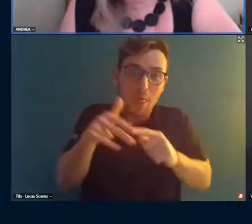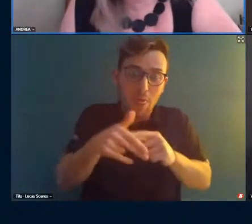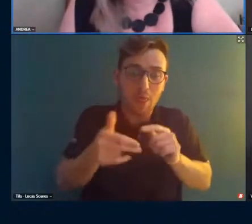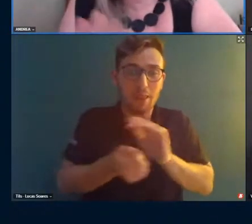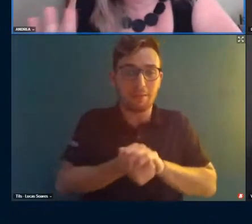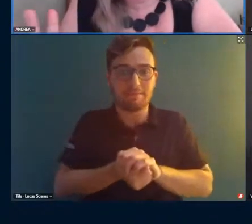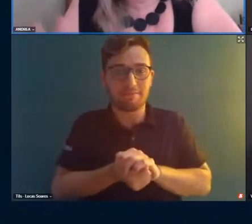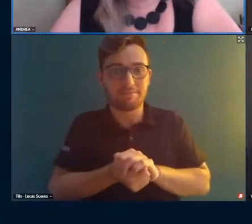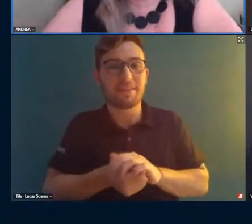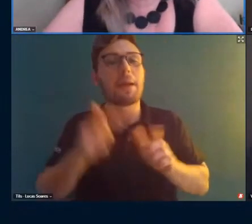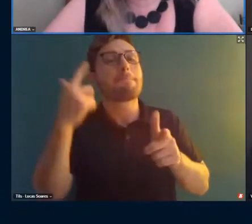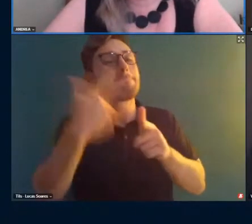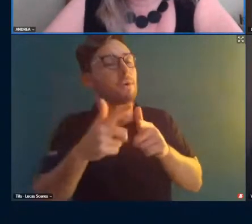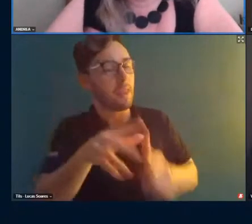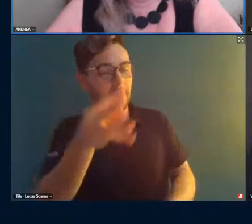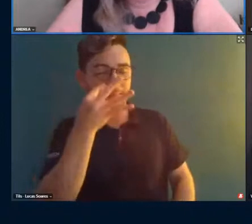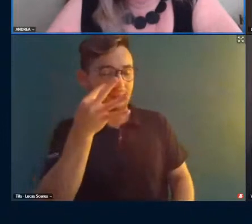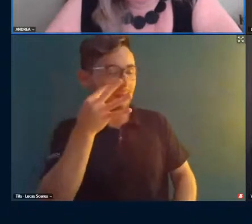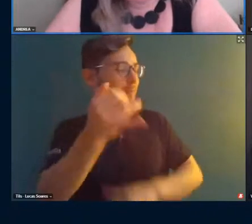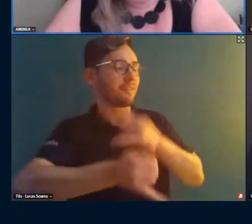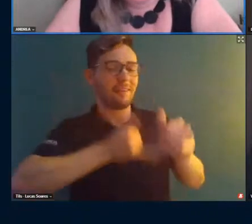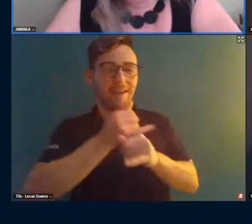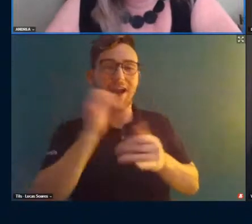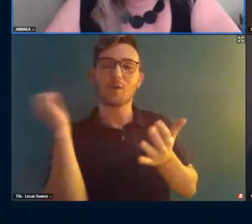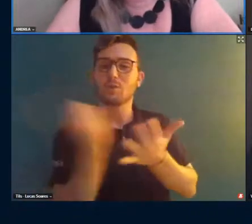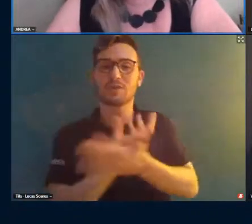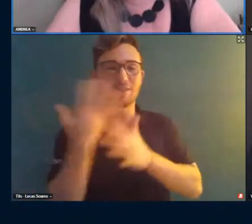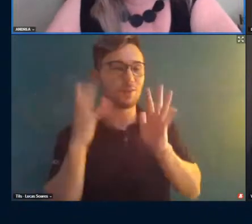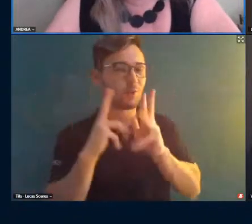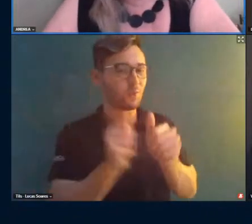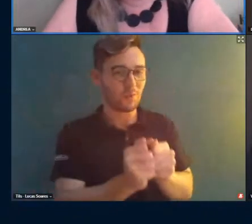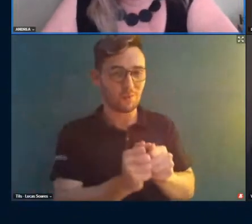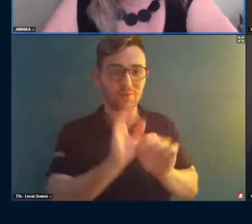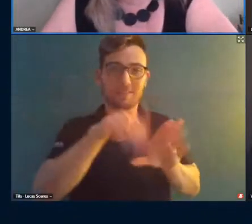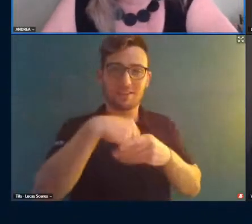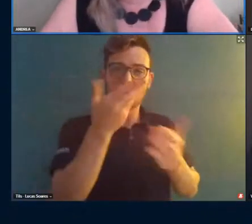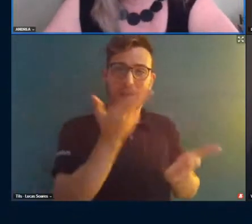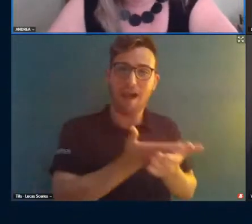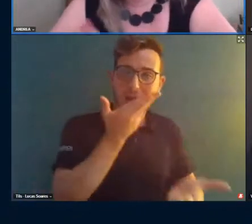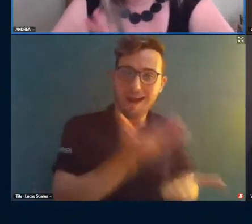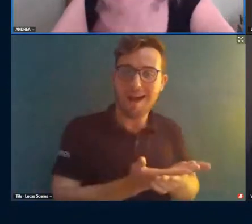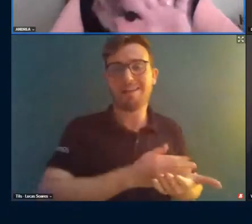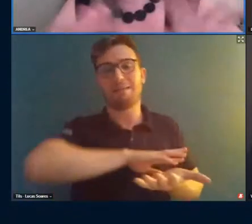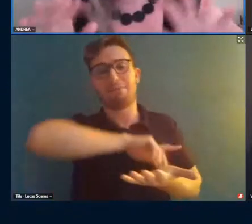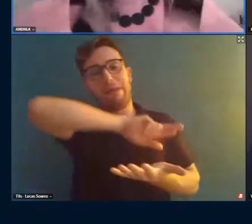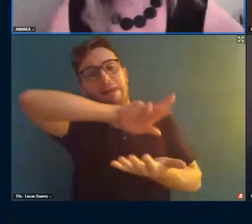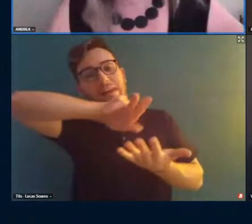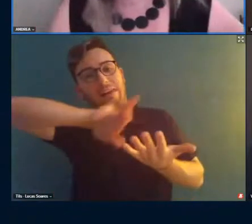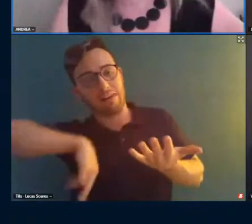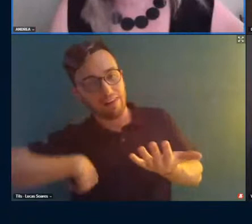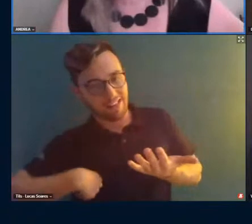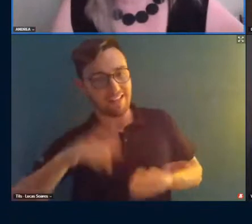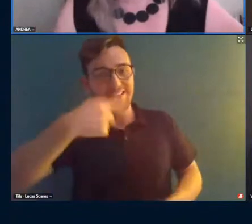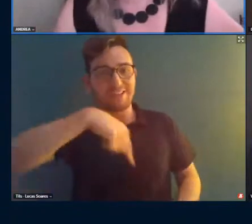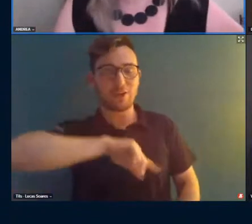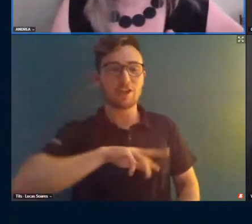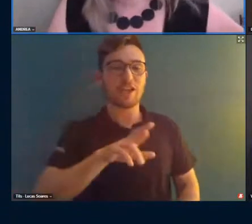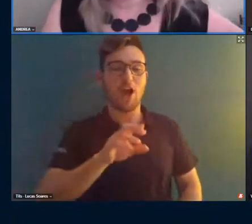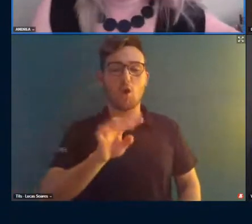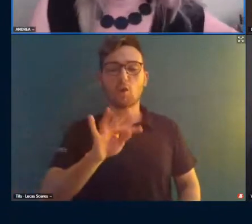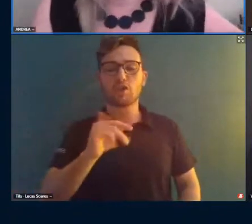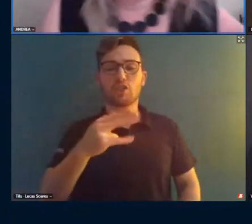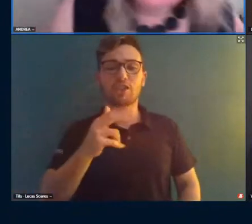Problemas técnicos de internet, isso não tem, acontece com todos nós em sala de aula, é da nossa rotina já, então